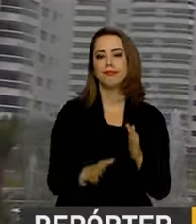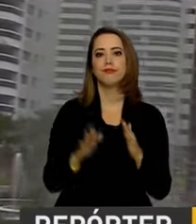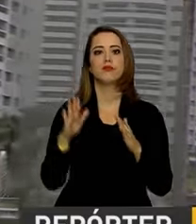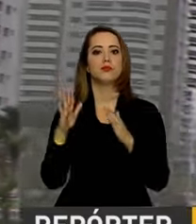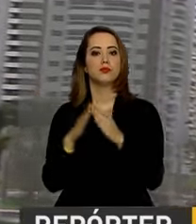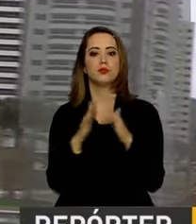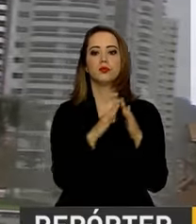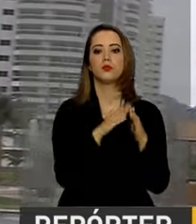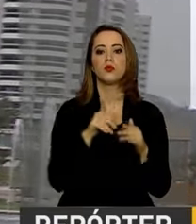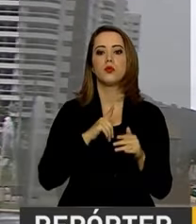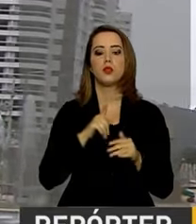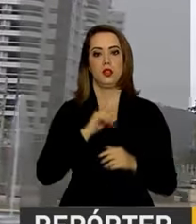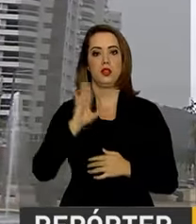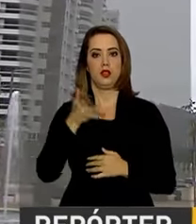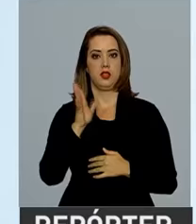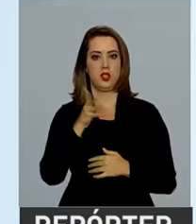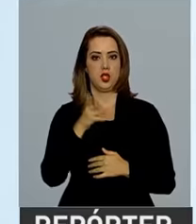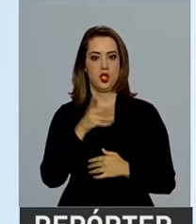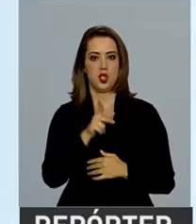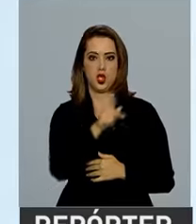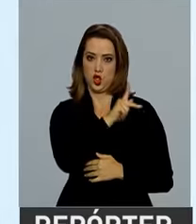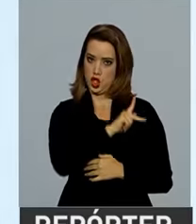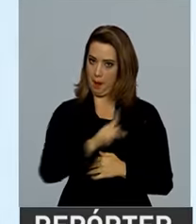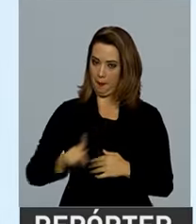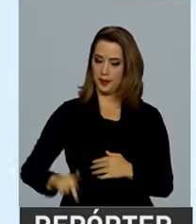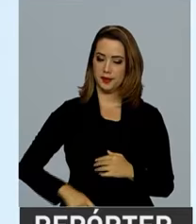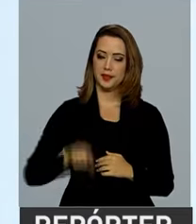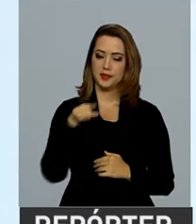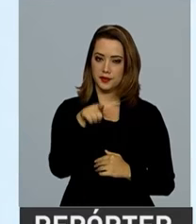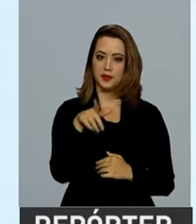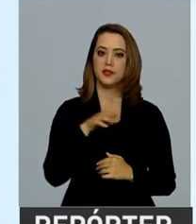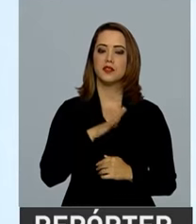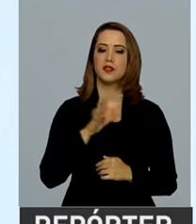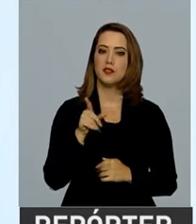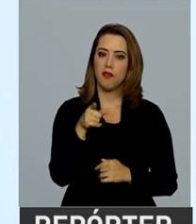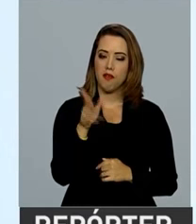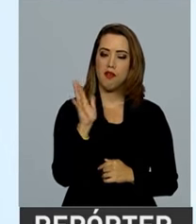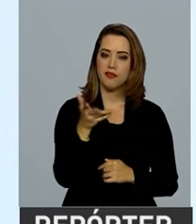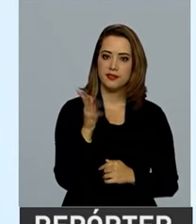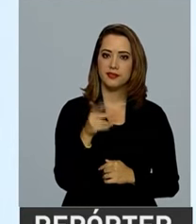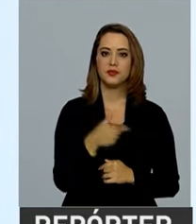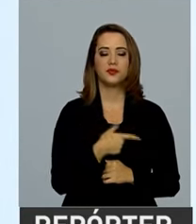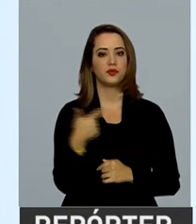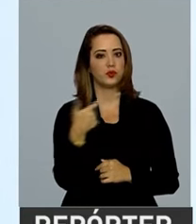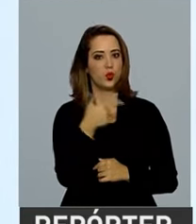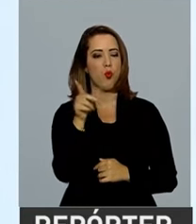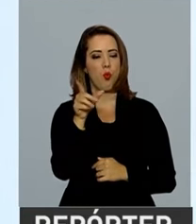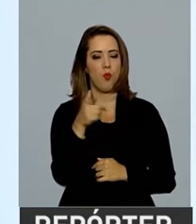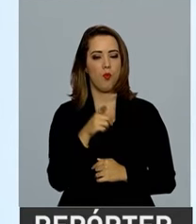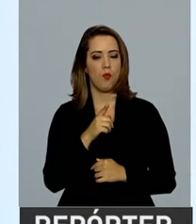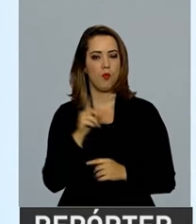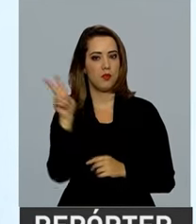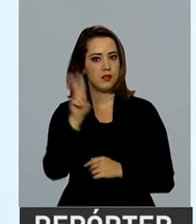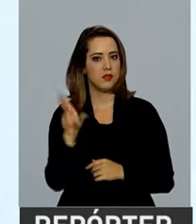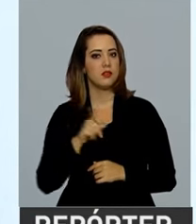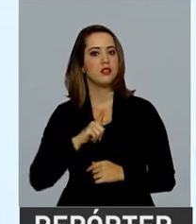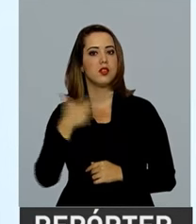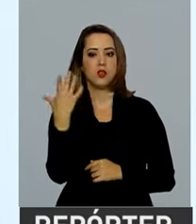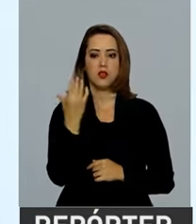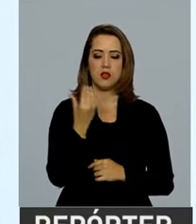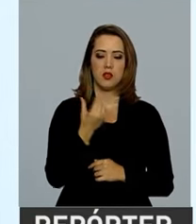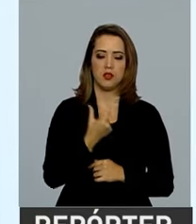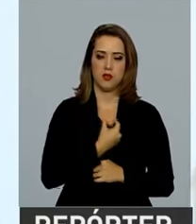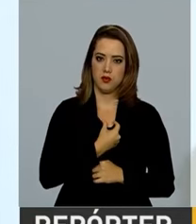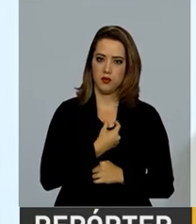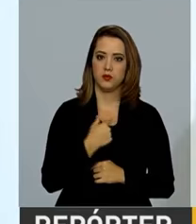já tem até uma prefeita empossada. É a Janete Arcaim do Basquete, duas vezes medalhista olímpica. Participei